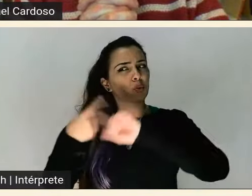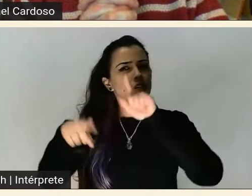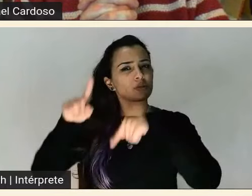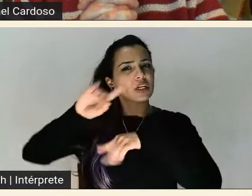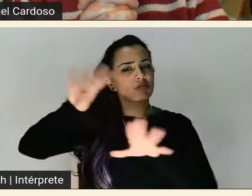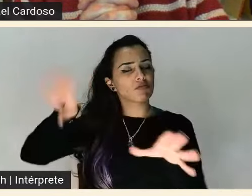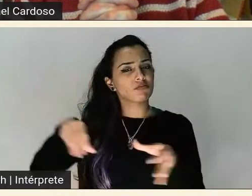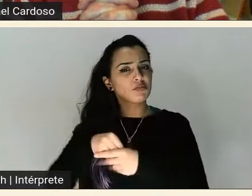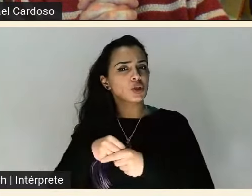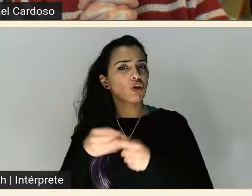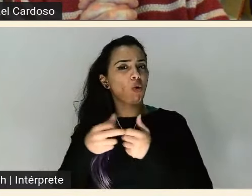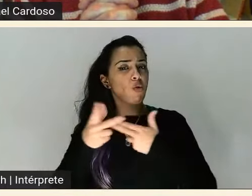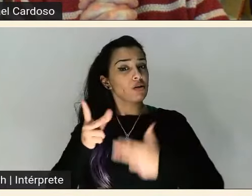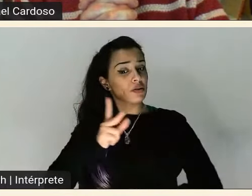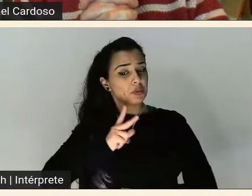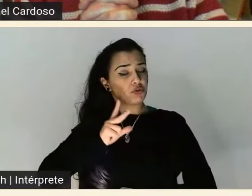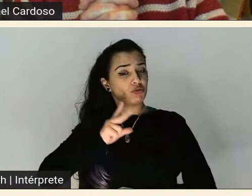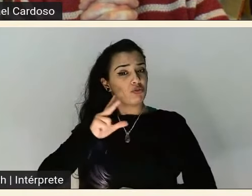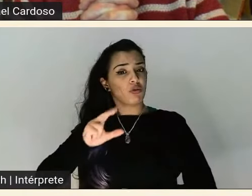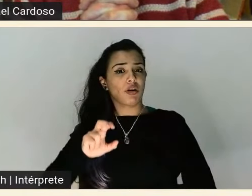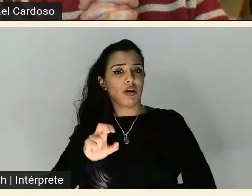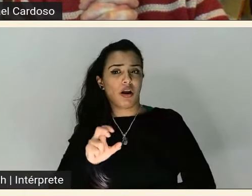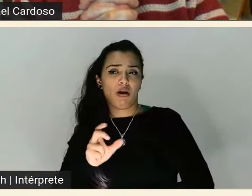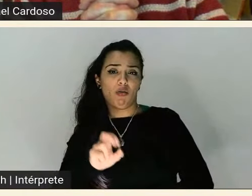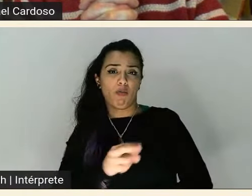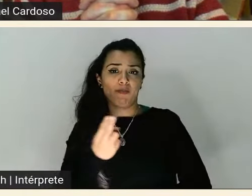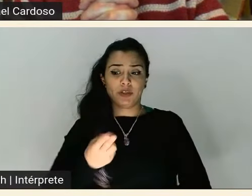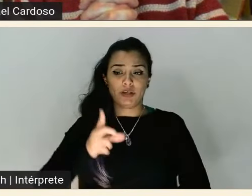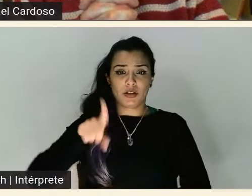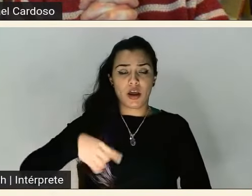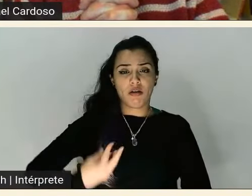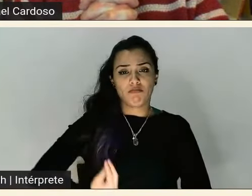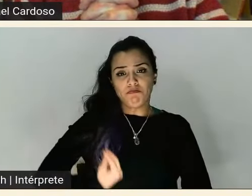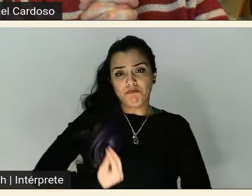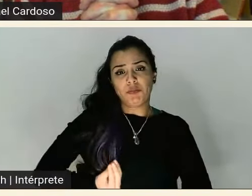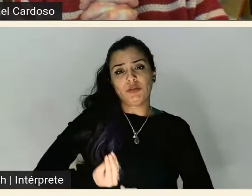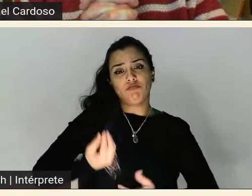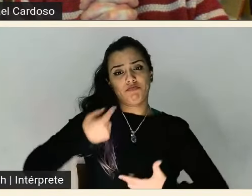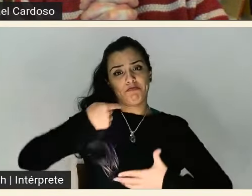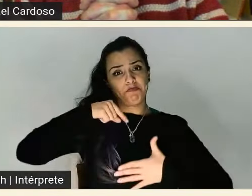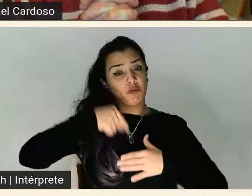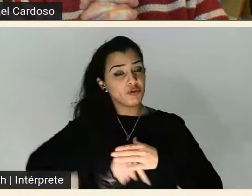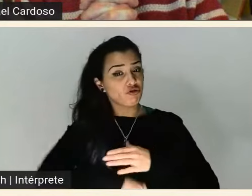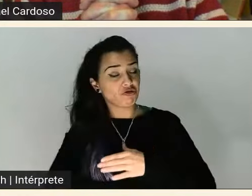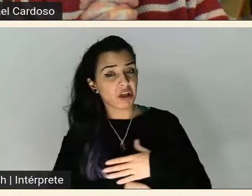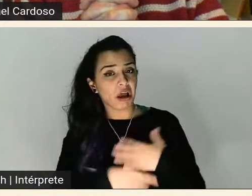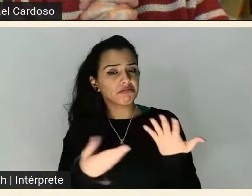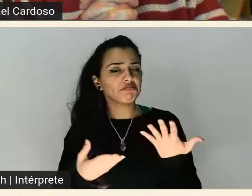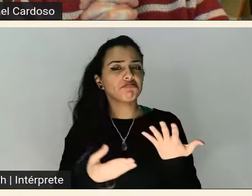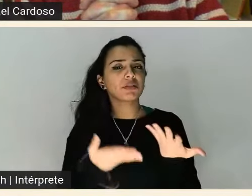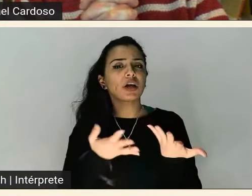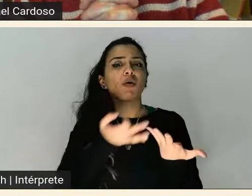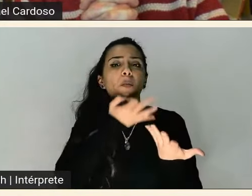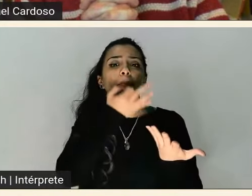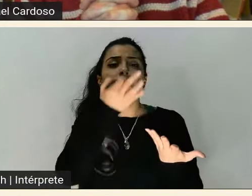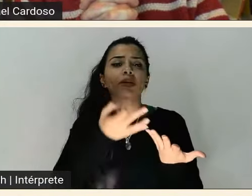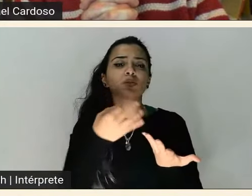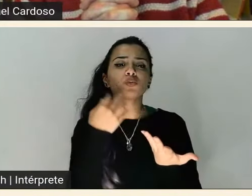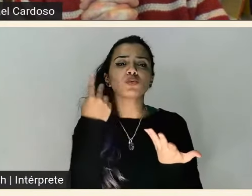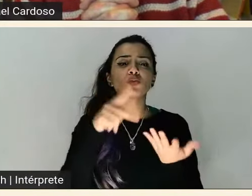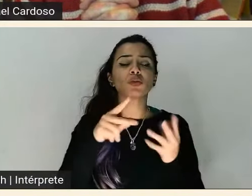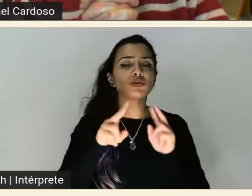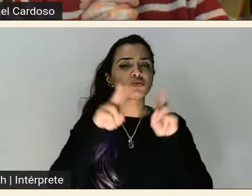que é do presente, que se relaciona com a subjetividade. Eu queria que você comentasse um pouco esse sentido